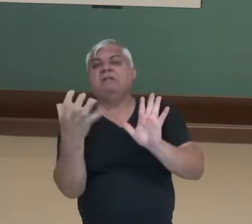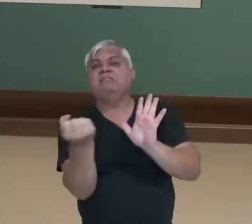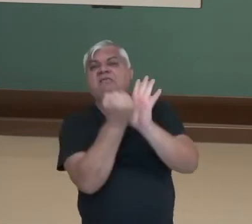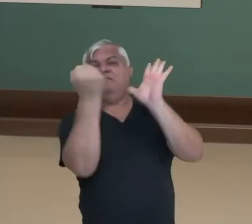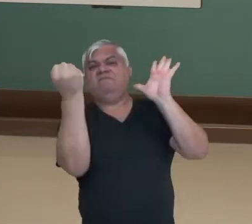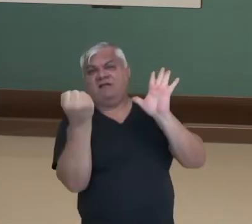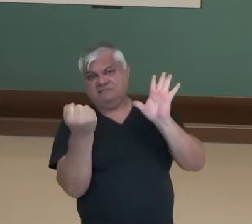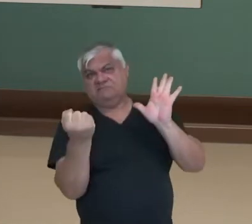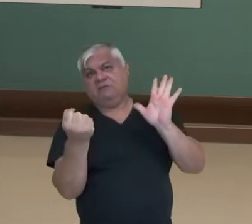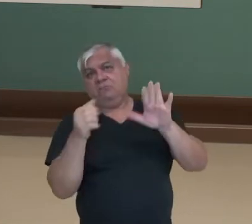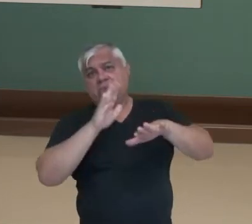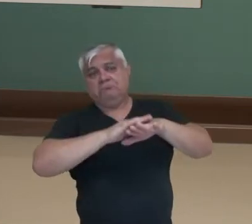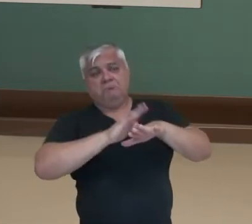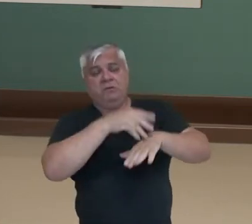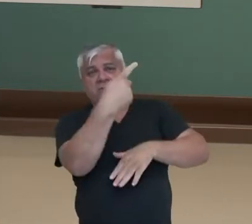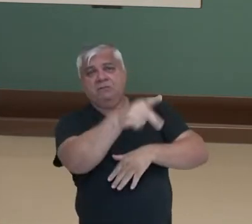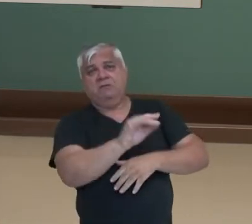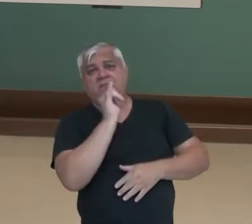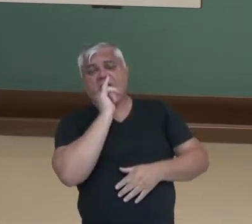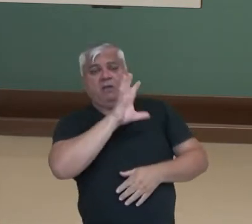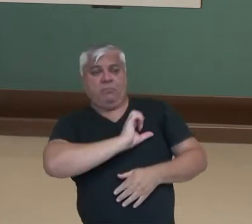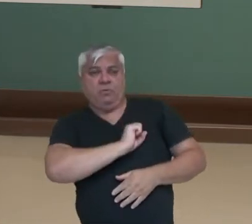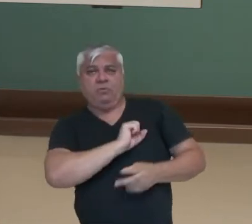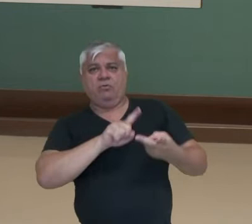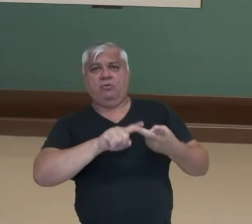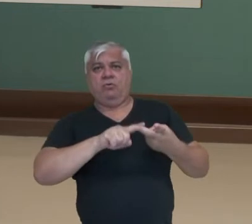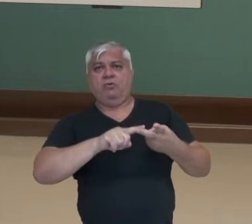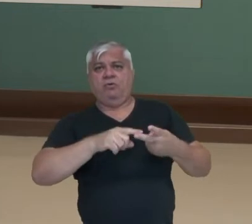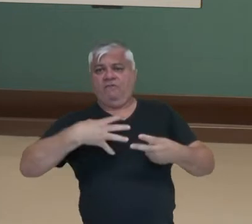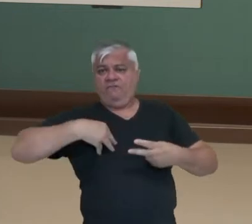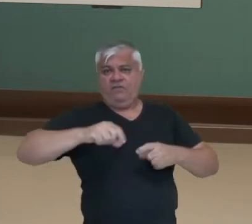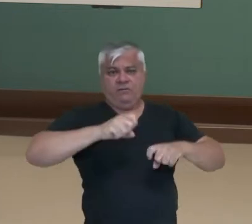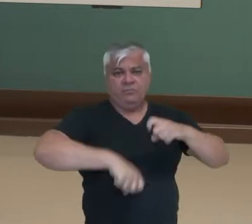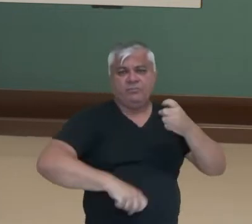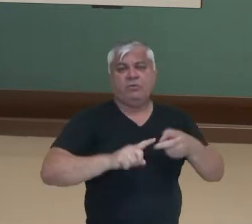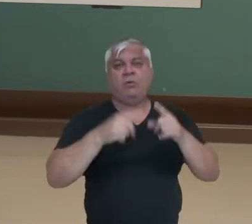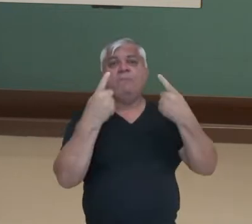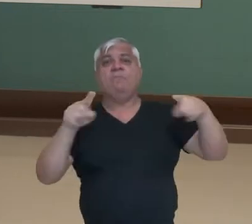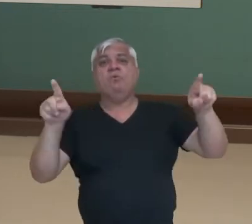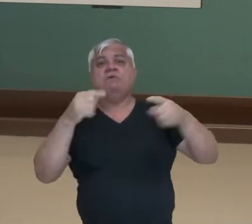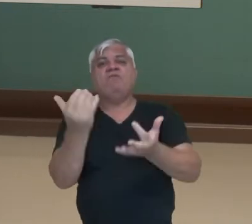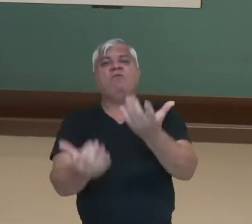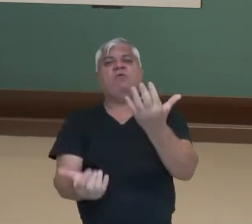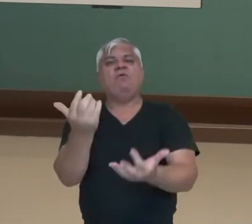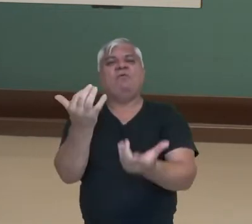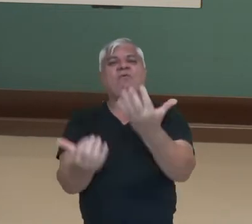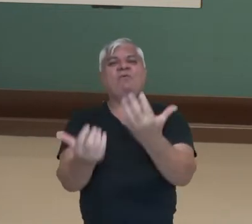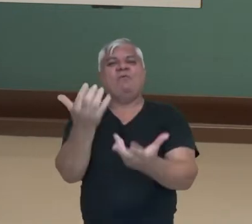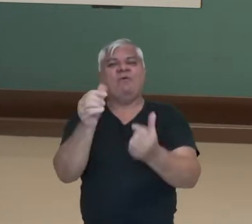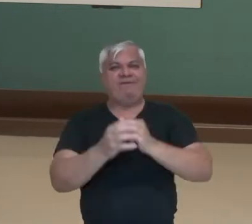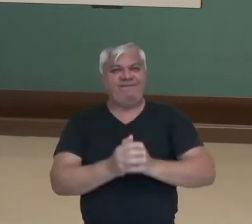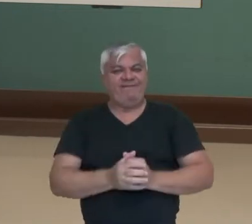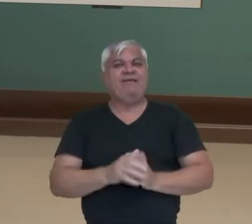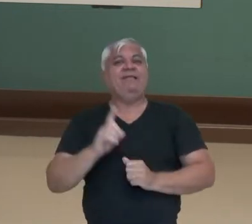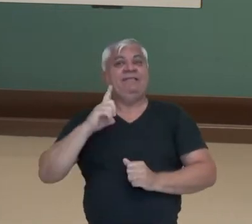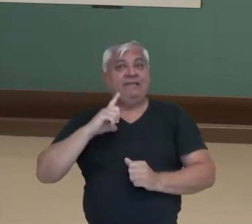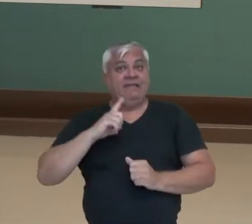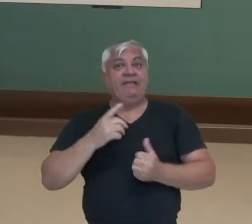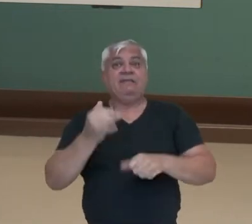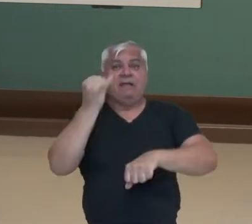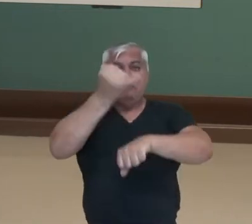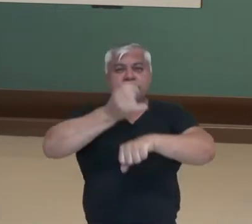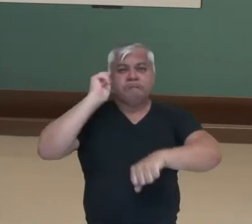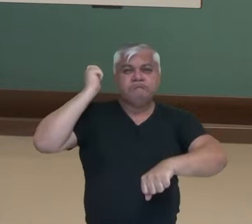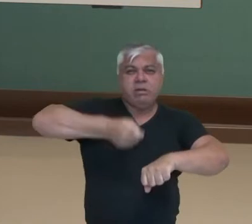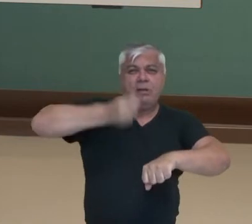alguma função, né? Ao amor, fertilidade, à música, ao fogo, à metalurgia. Até isso, né? Tem o deus da metalurgia, tem